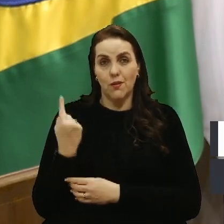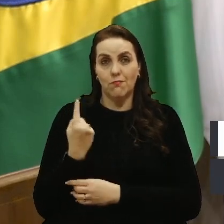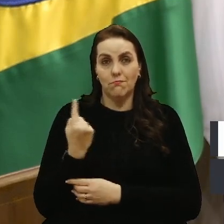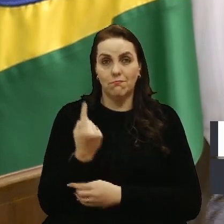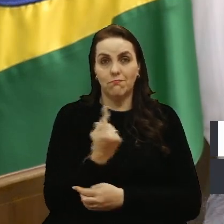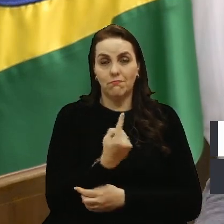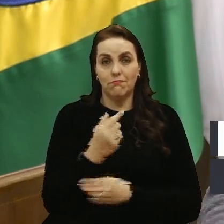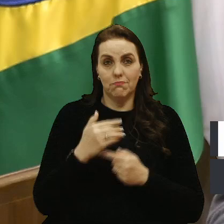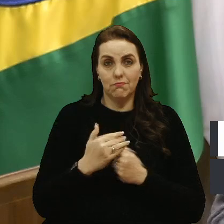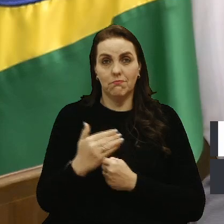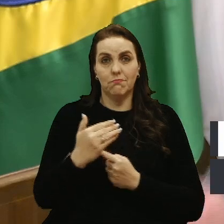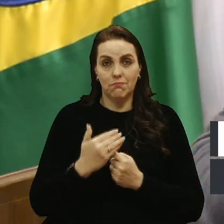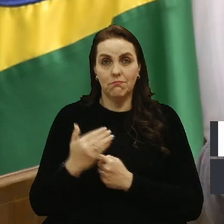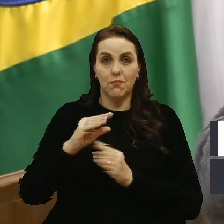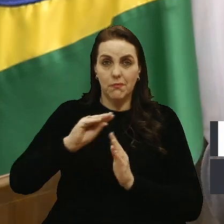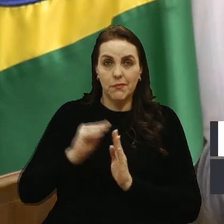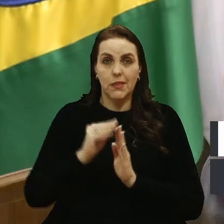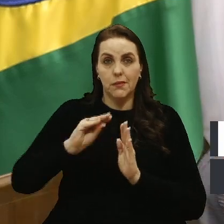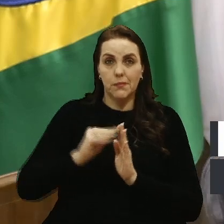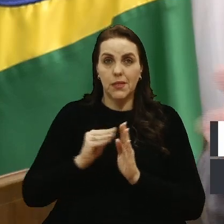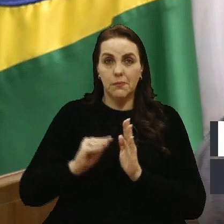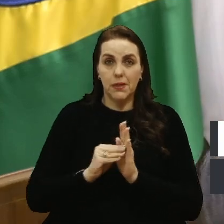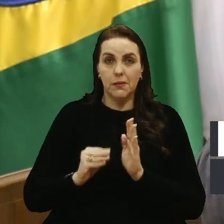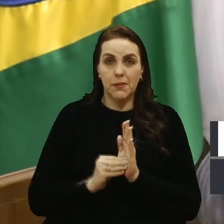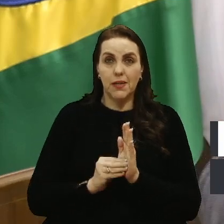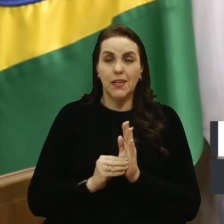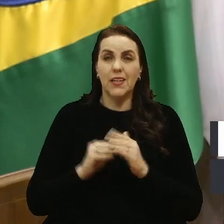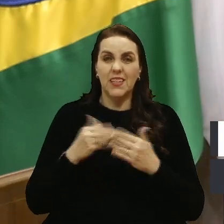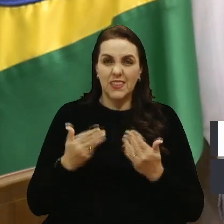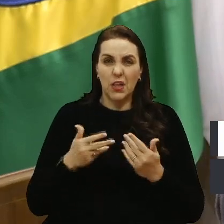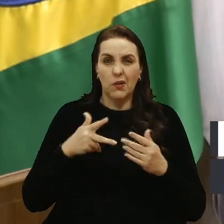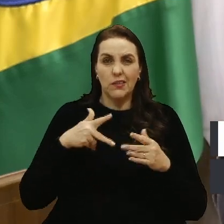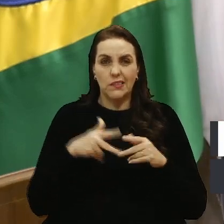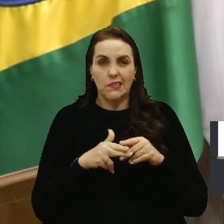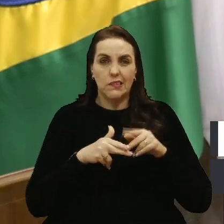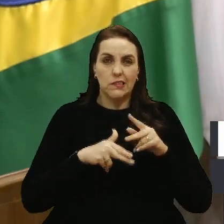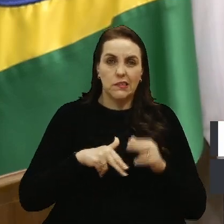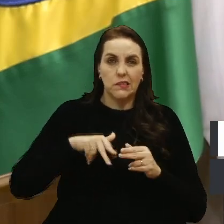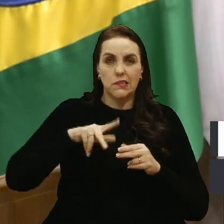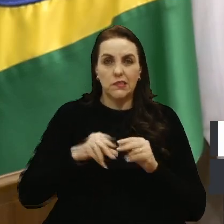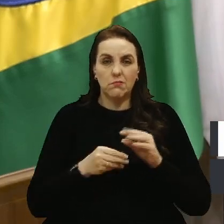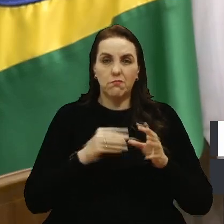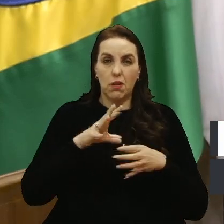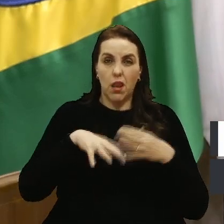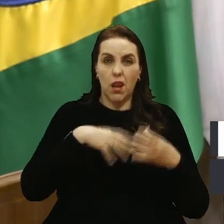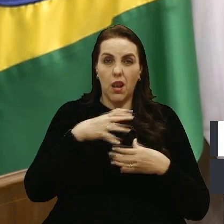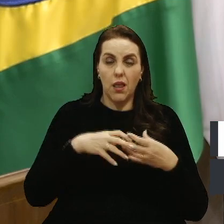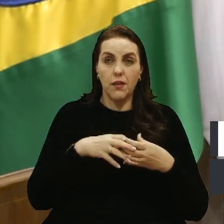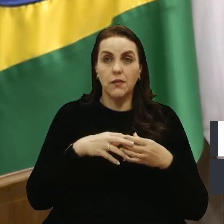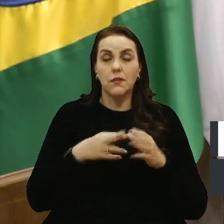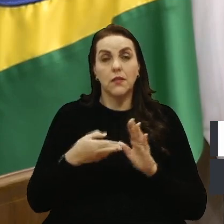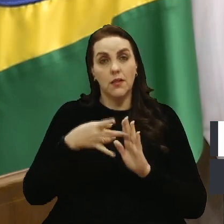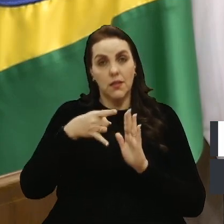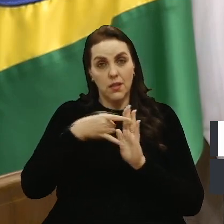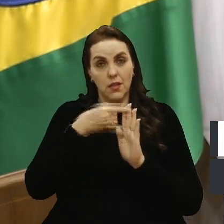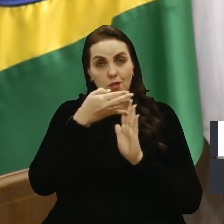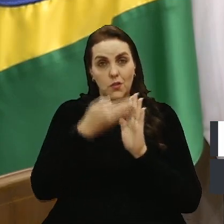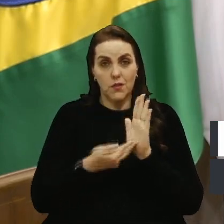legislaturas foram colocando. Então, para não ficar muito retalhada nosso regimento interno,